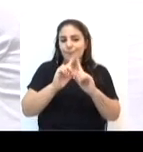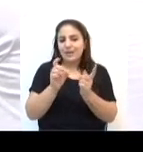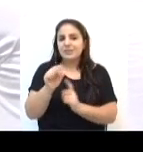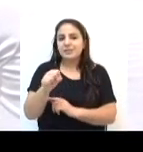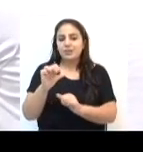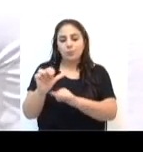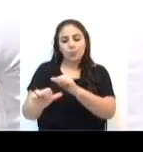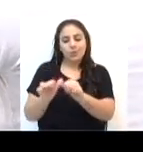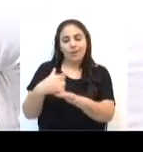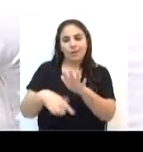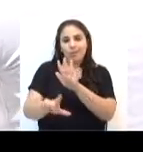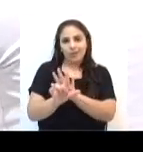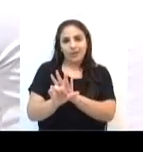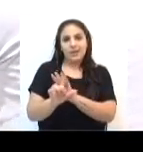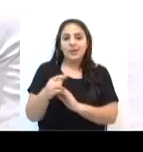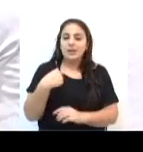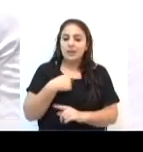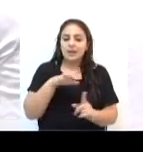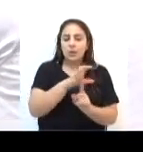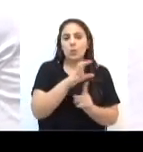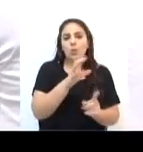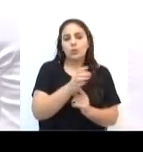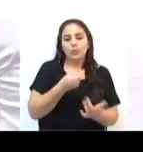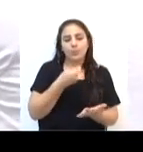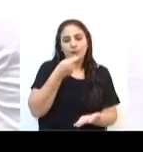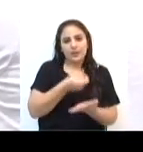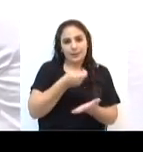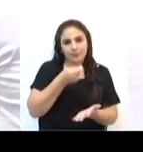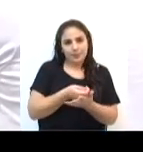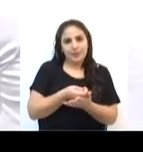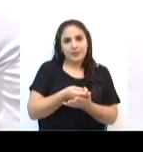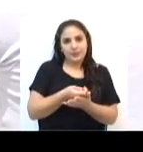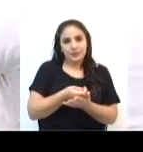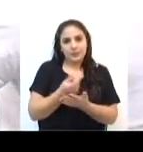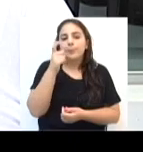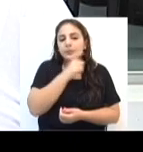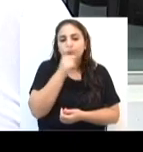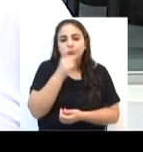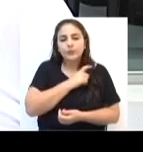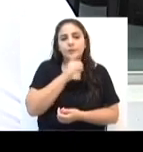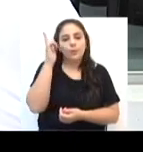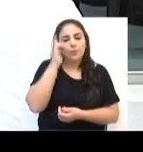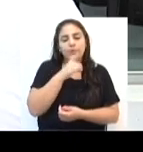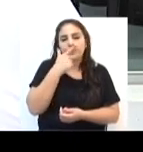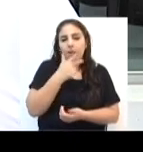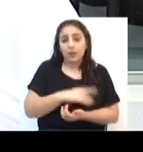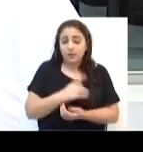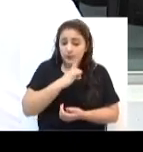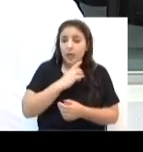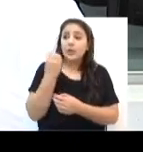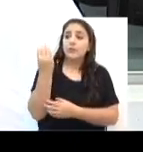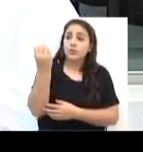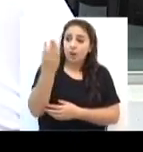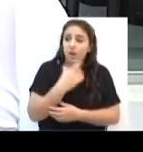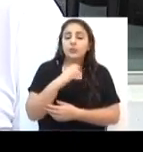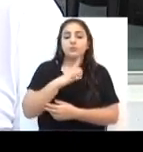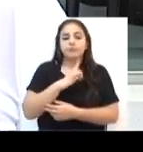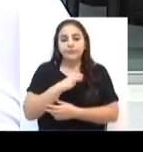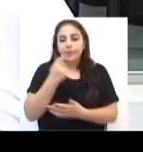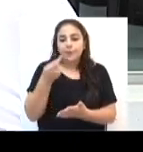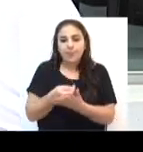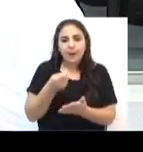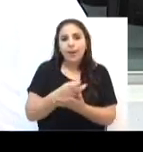interesse coletivo. A formação profissional foi o primeiro deles. O vereador Aristeu Dalalana comentou a importância